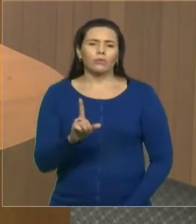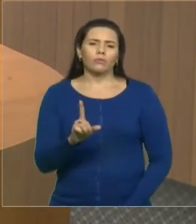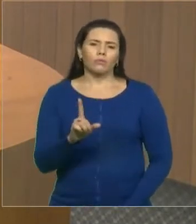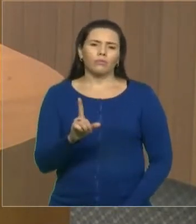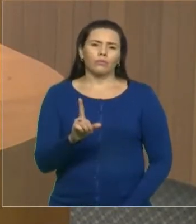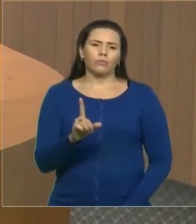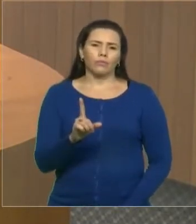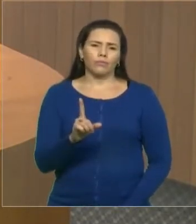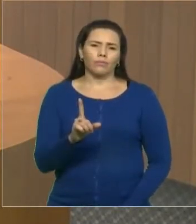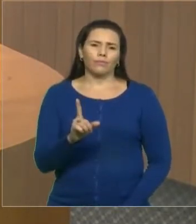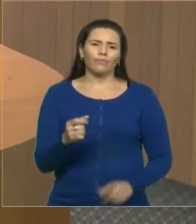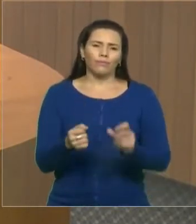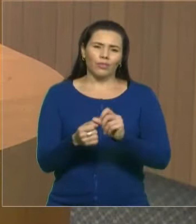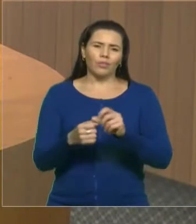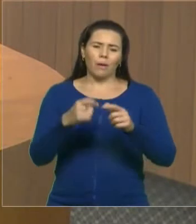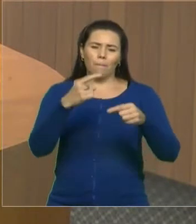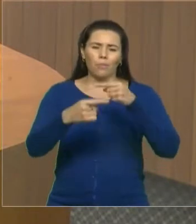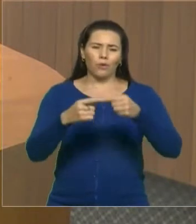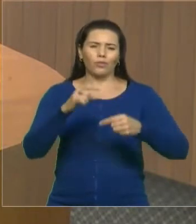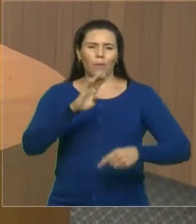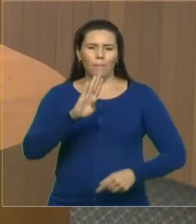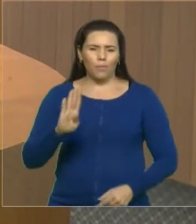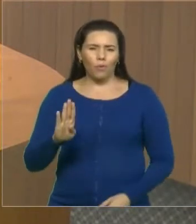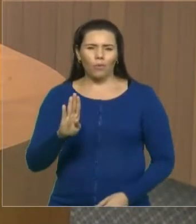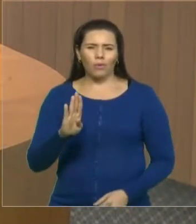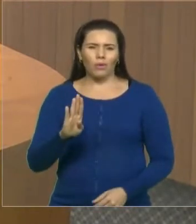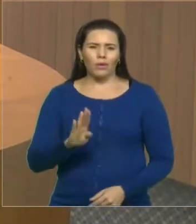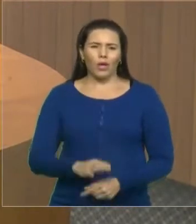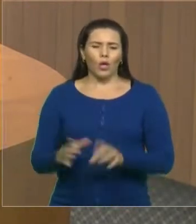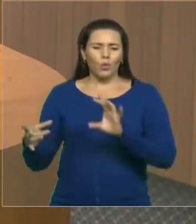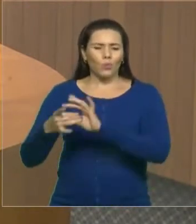Estado. Portanto, ver